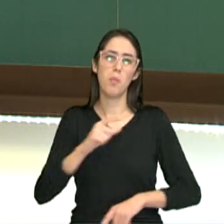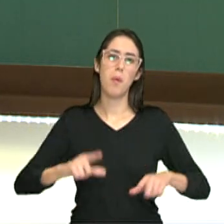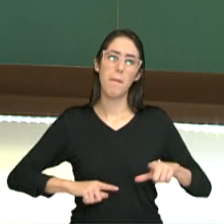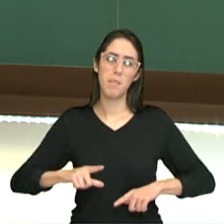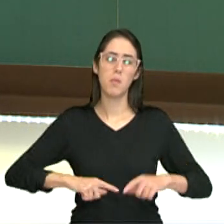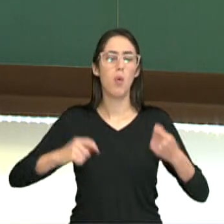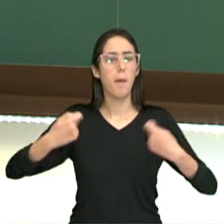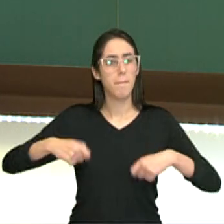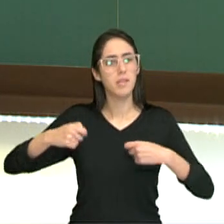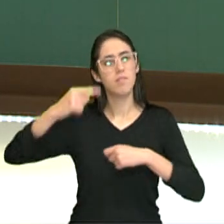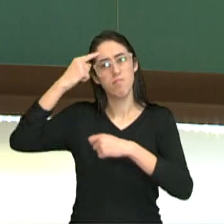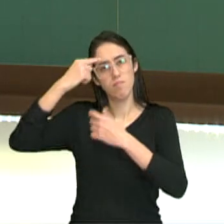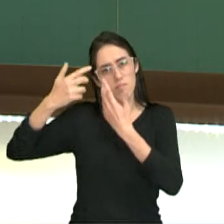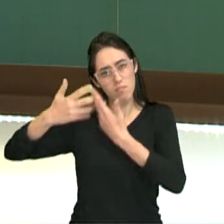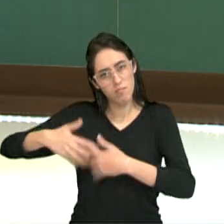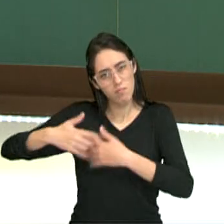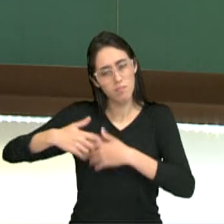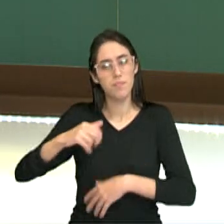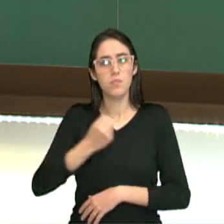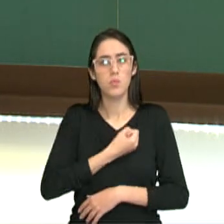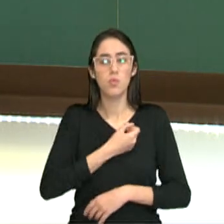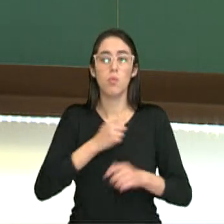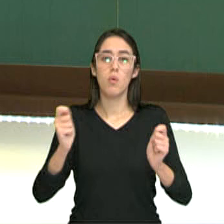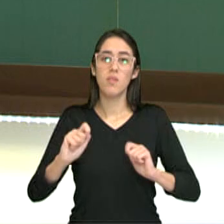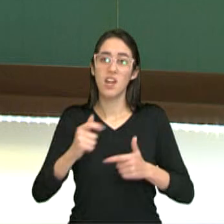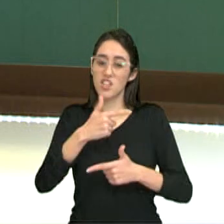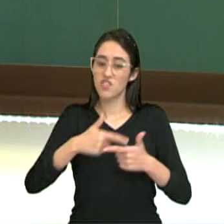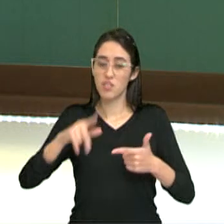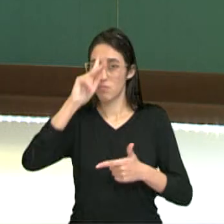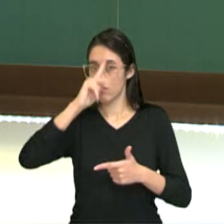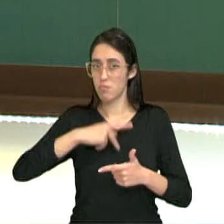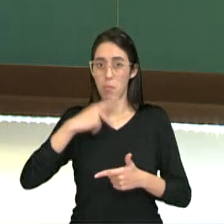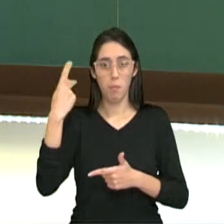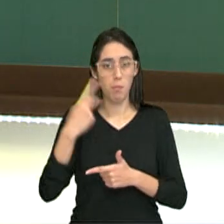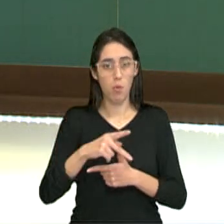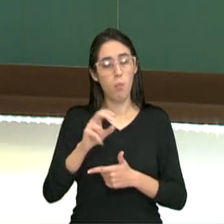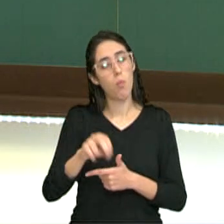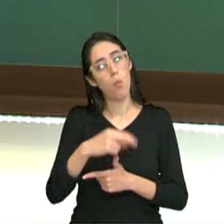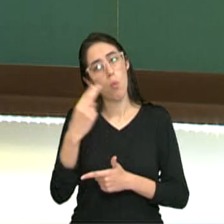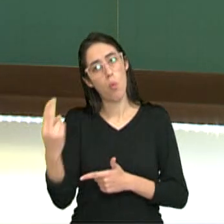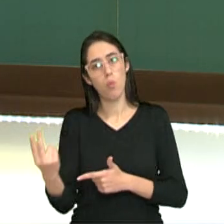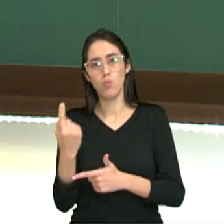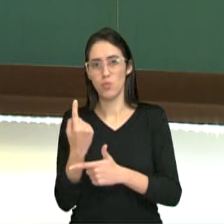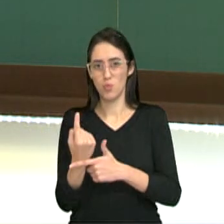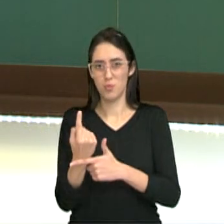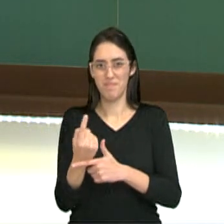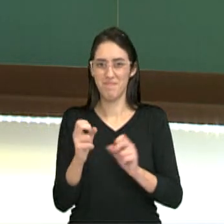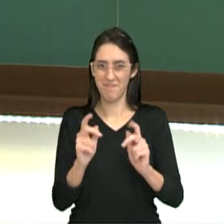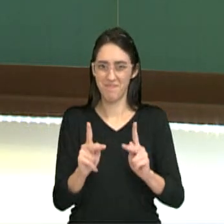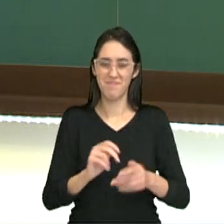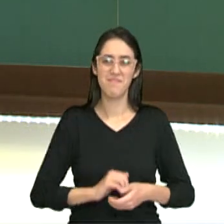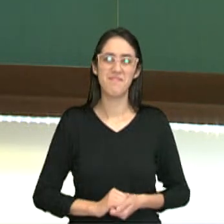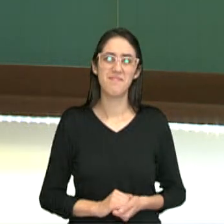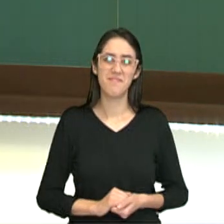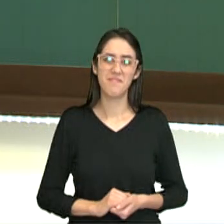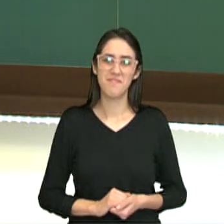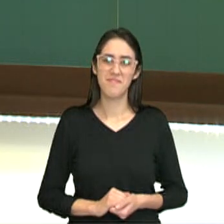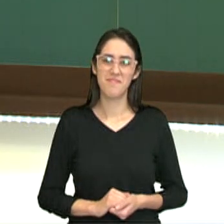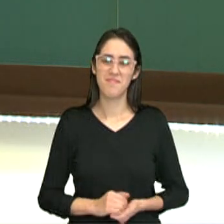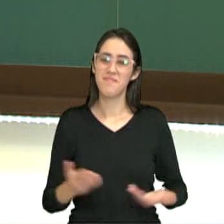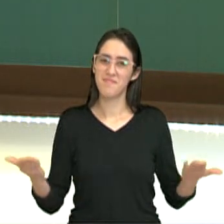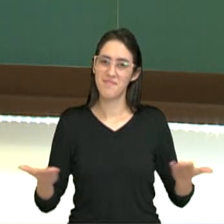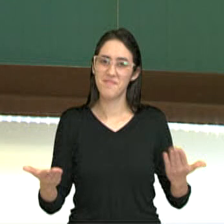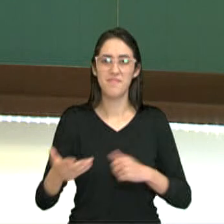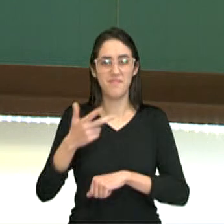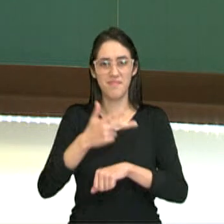só pensar nos números que são divisíveis por eles mesmos e pelo número 1, ok?